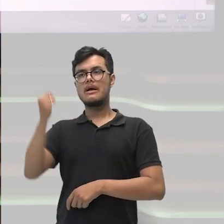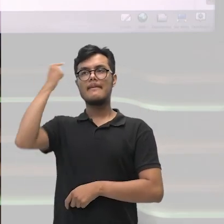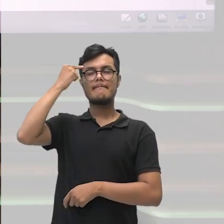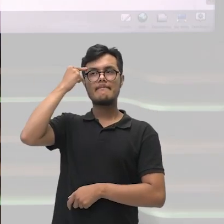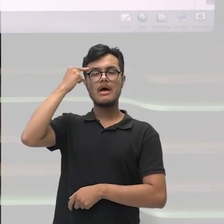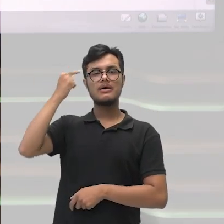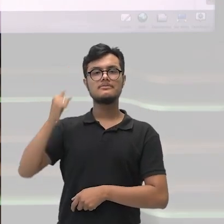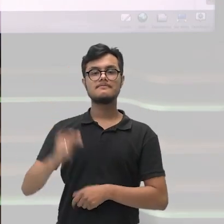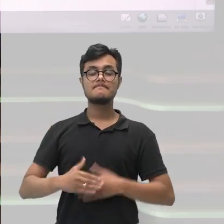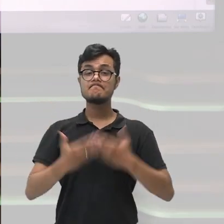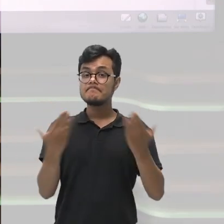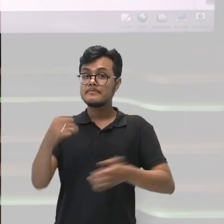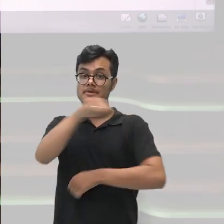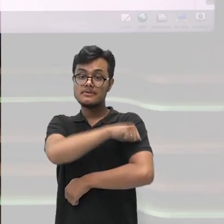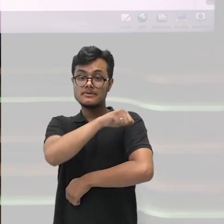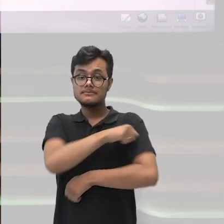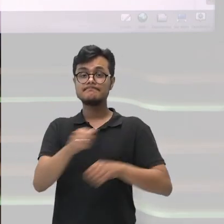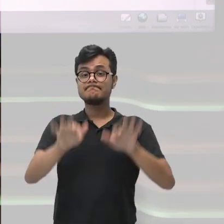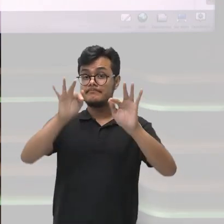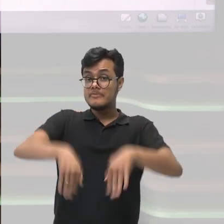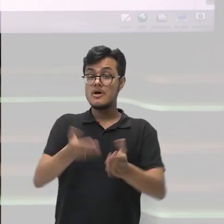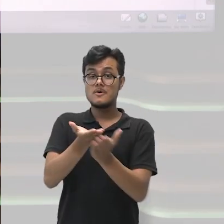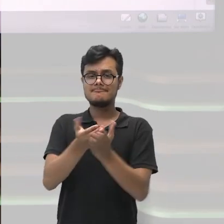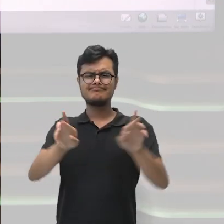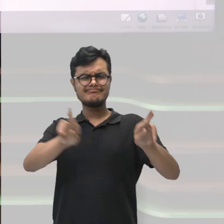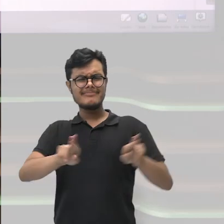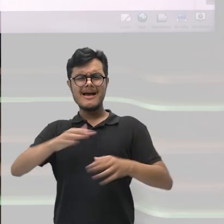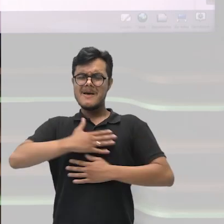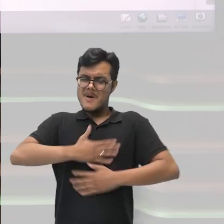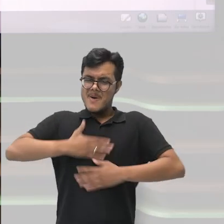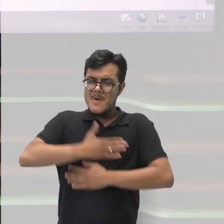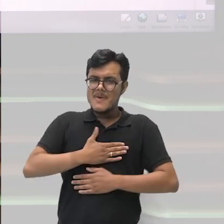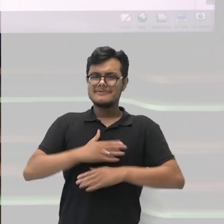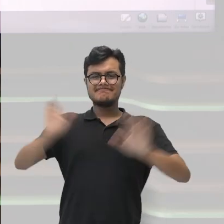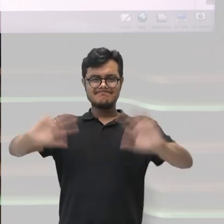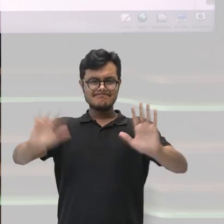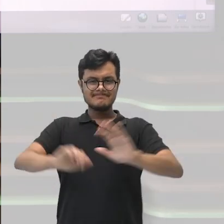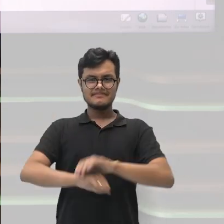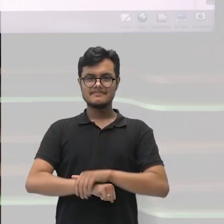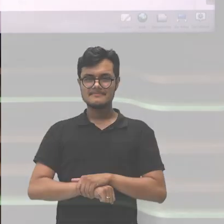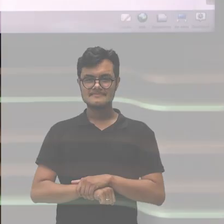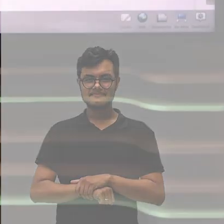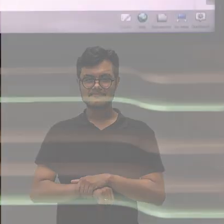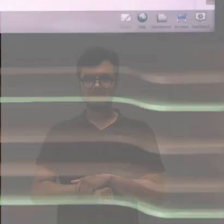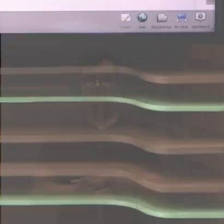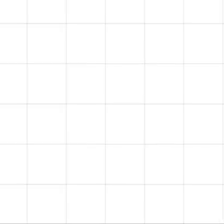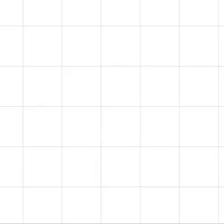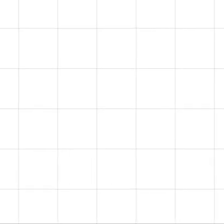pensarmos. Queridos alunos, essa foi a nossa aula, espero que vocês tenham gostado e até a próxima.